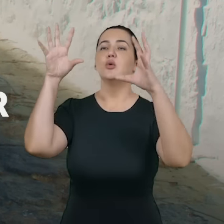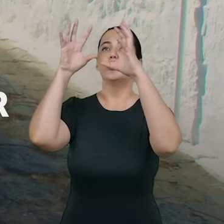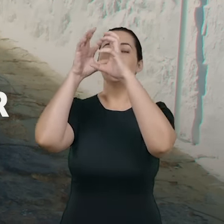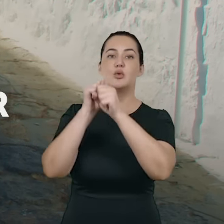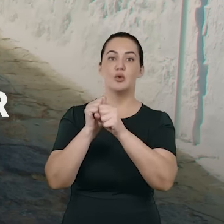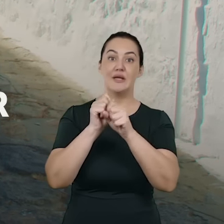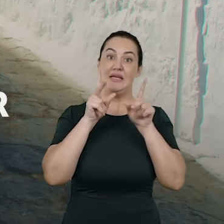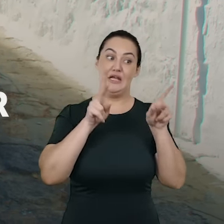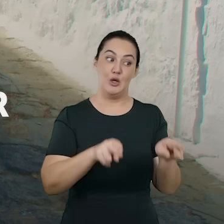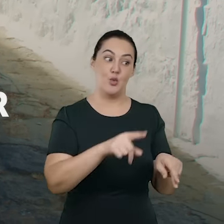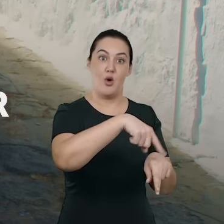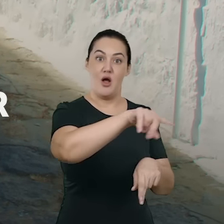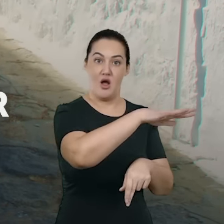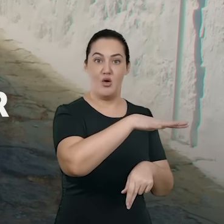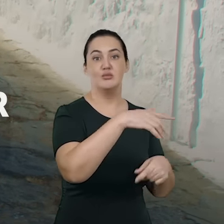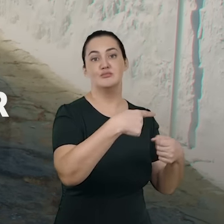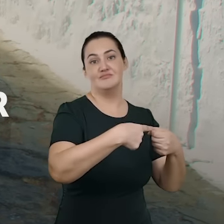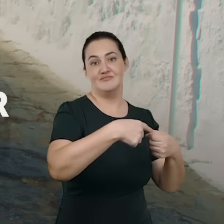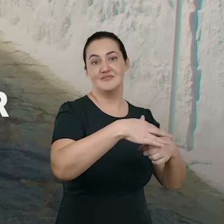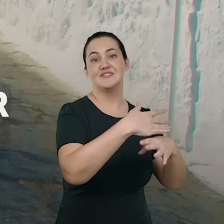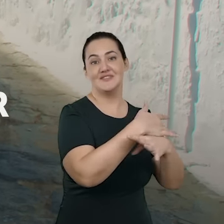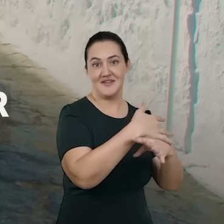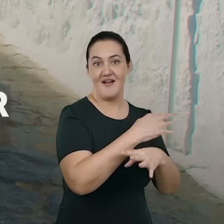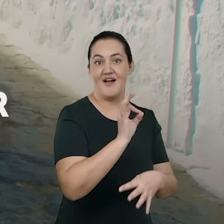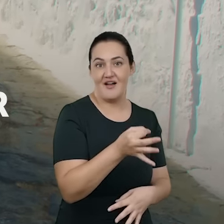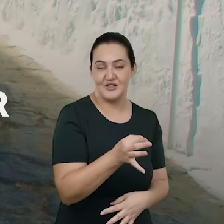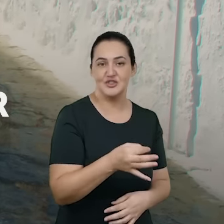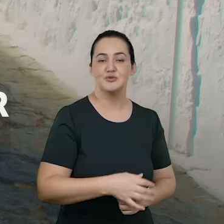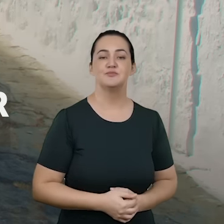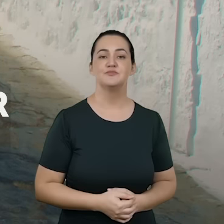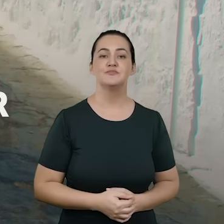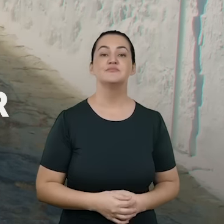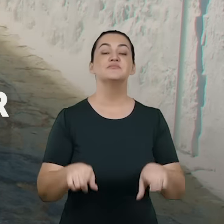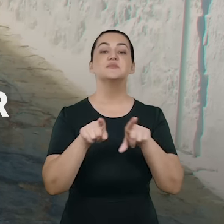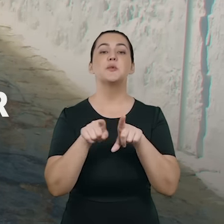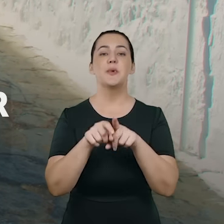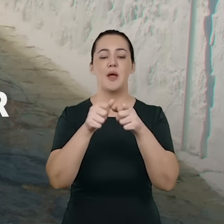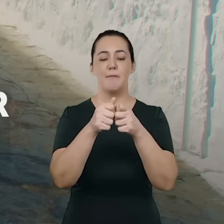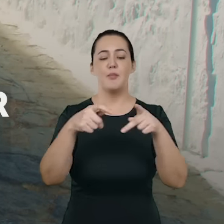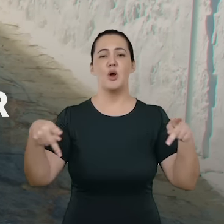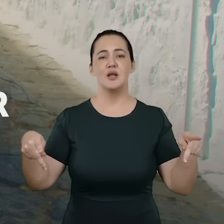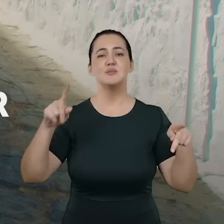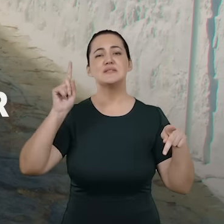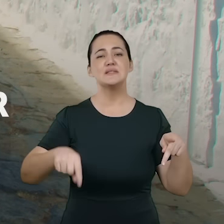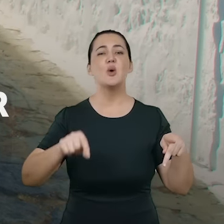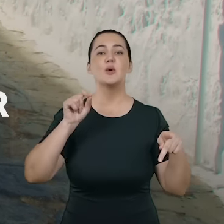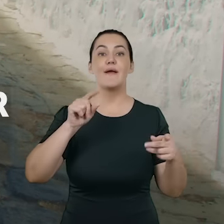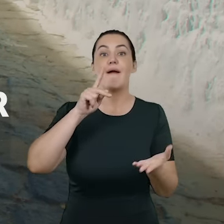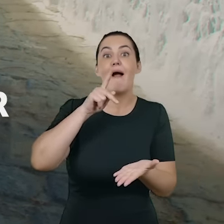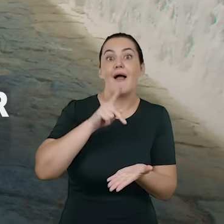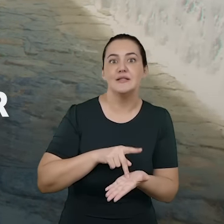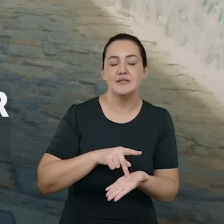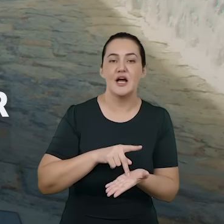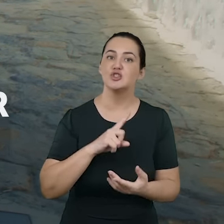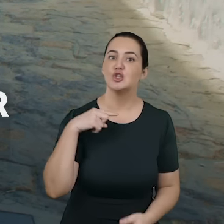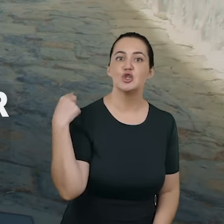cidades que ele conhecia. E assim o Apocalipse, eu posso dizer, é apenas um microcosmo de realidades